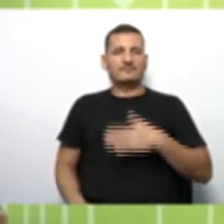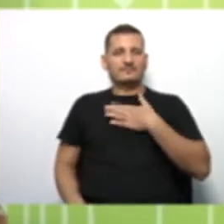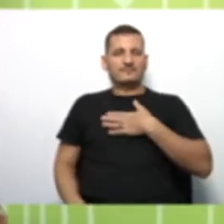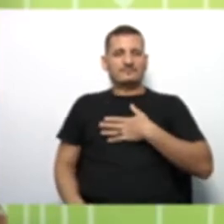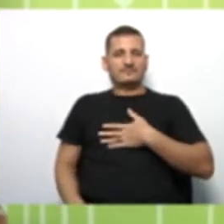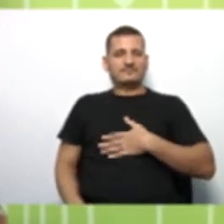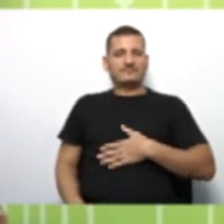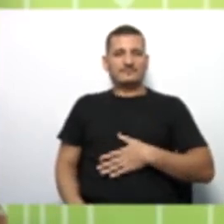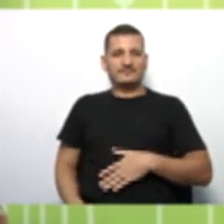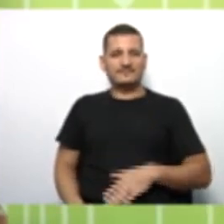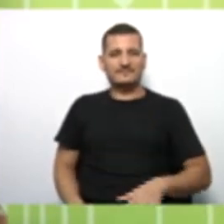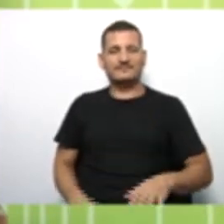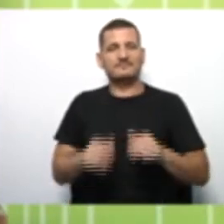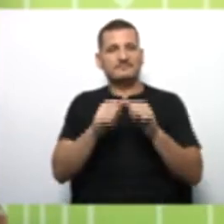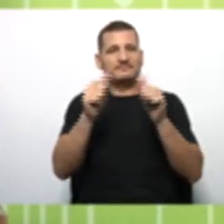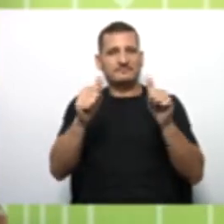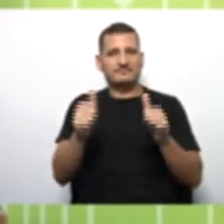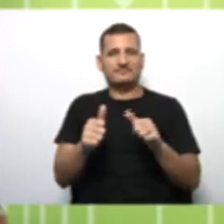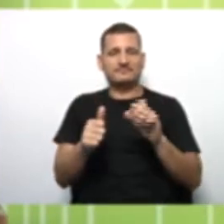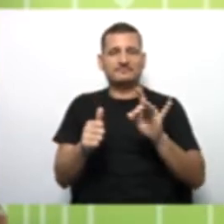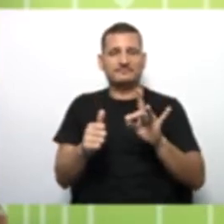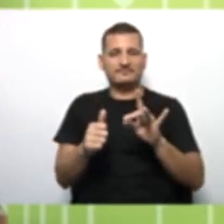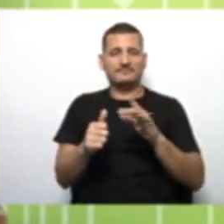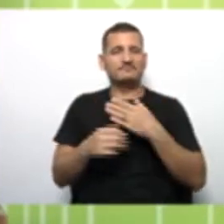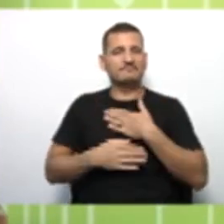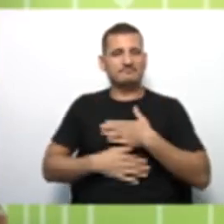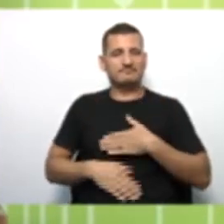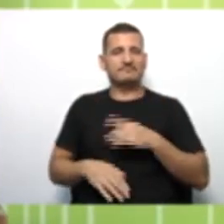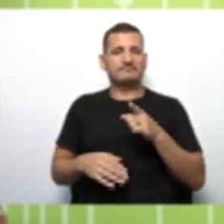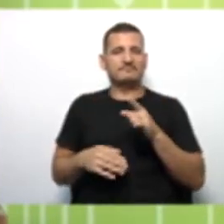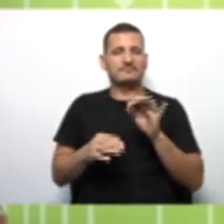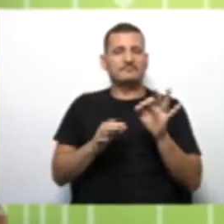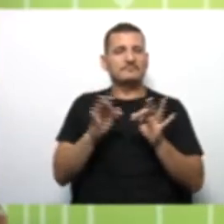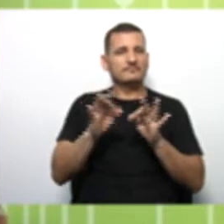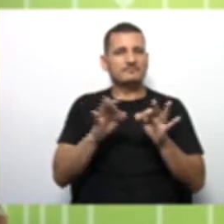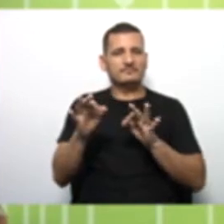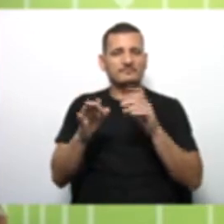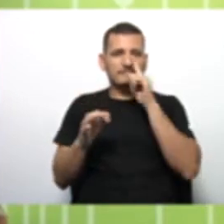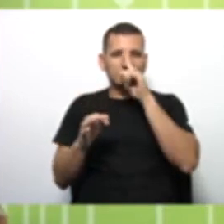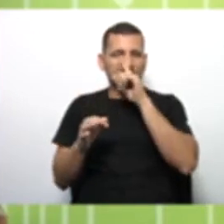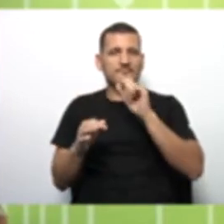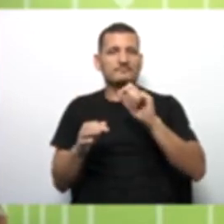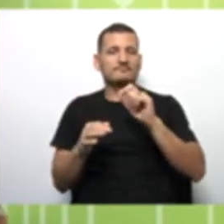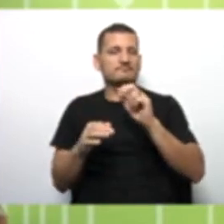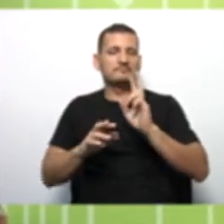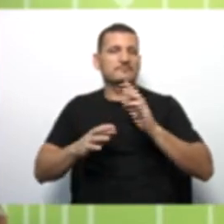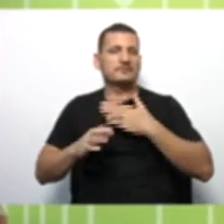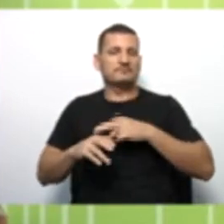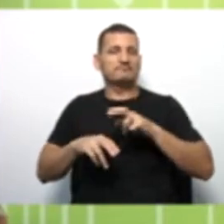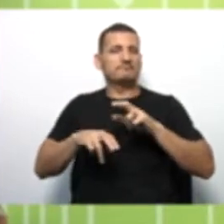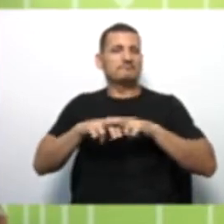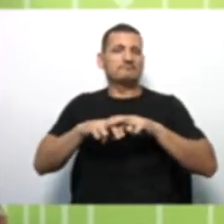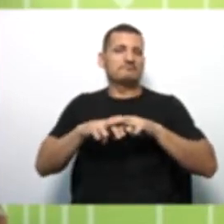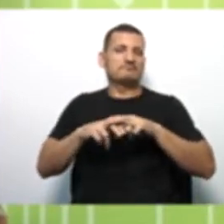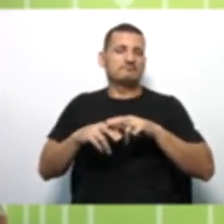verdade não é uma pessoa, é uma ilustração. Bem tranquilo, você vai planejar o risco sentado, você vai simplesmente olhar para